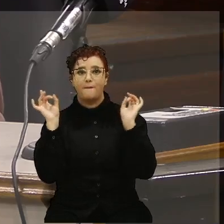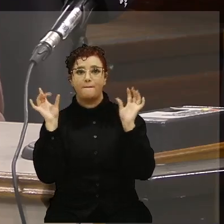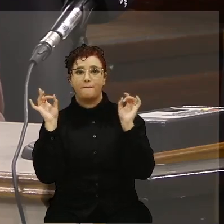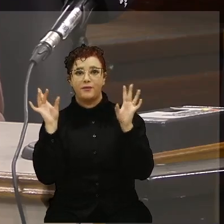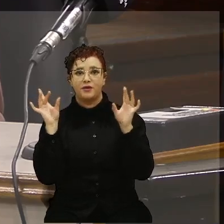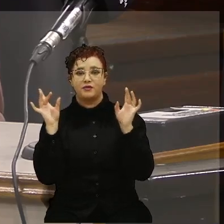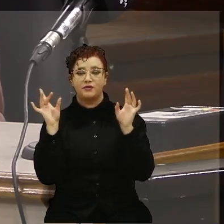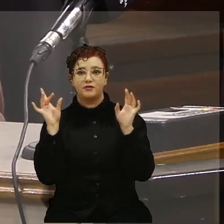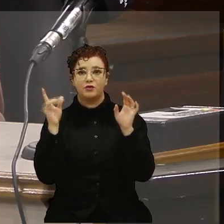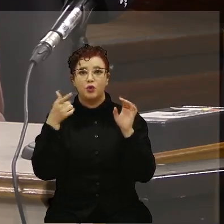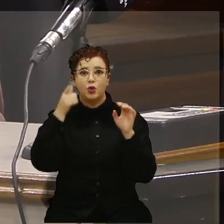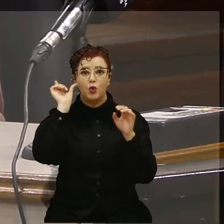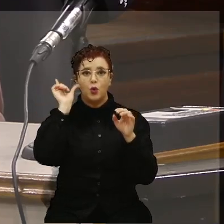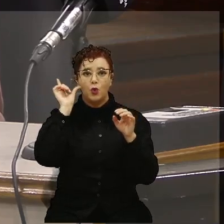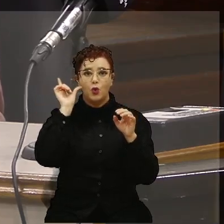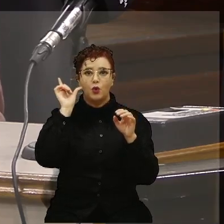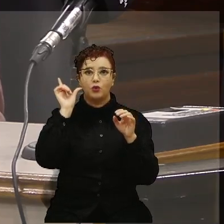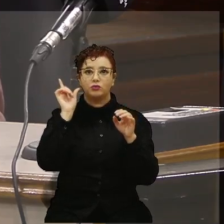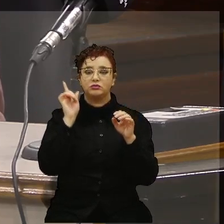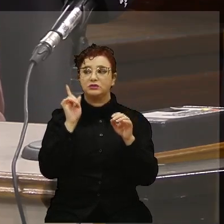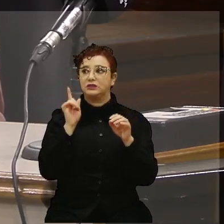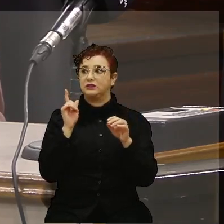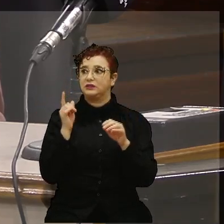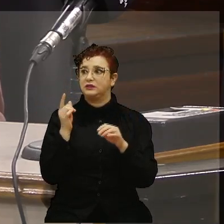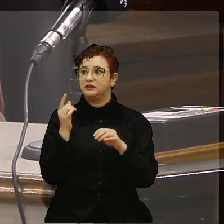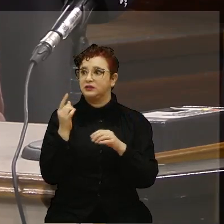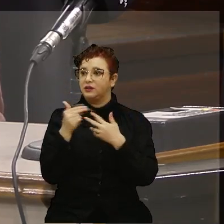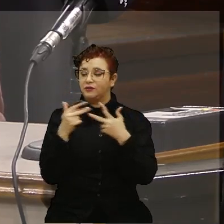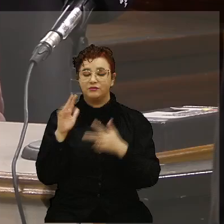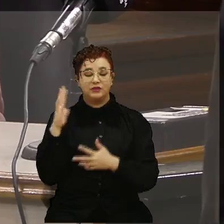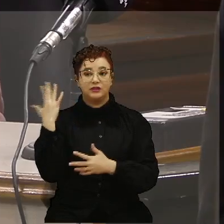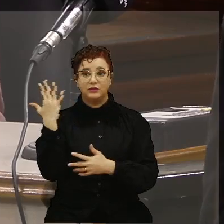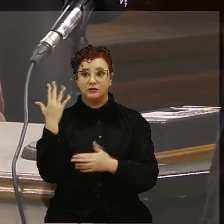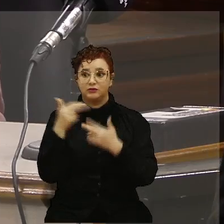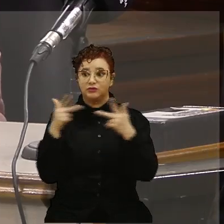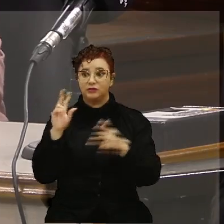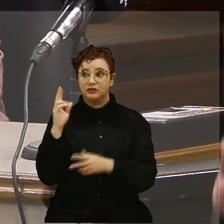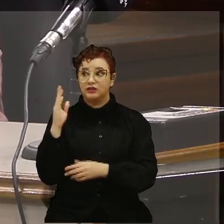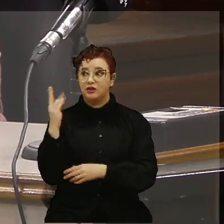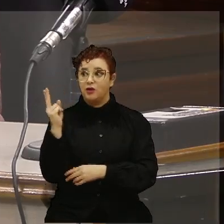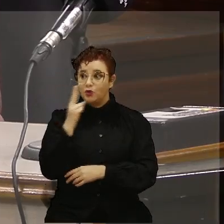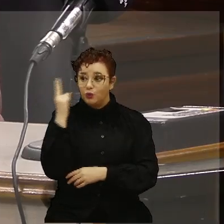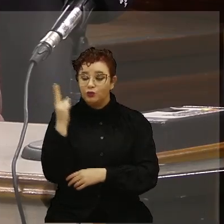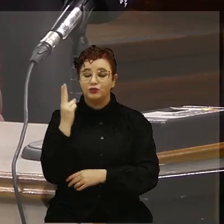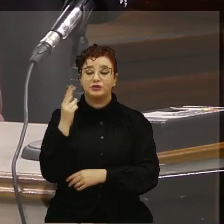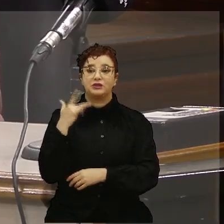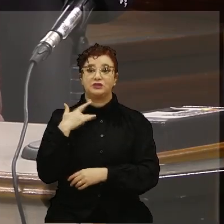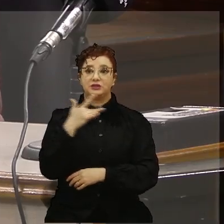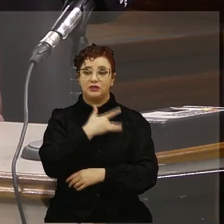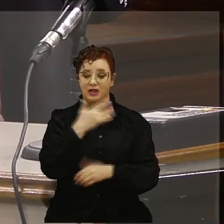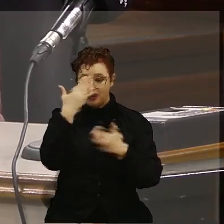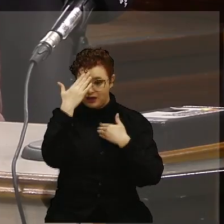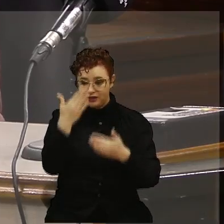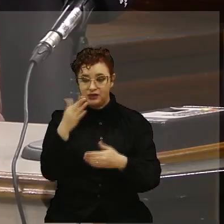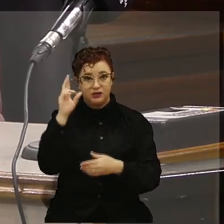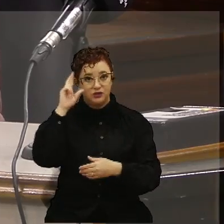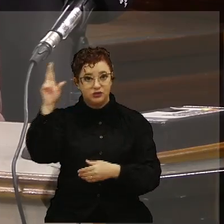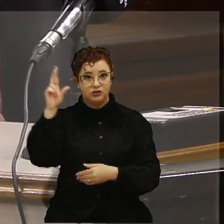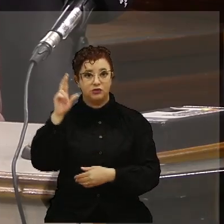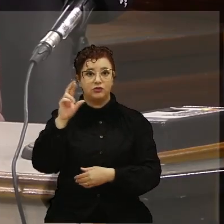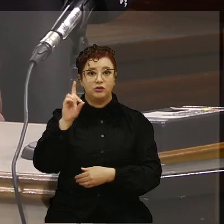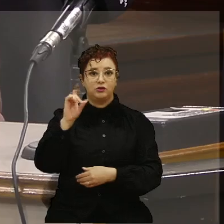especial. Ontem eu tive em apuros com uma demanda ali da questão de saúde e quero agradecer o diretor, o Daniel Brando,